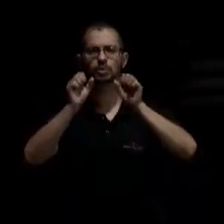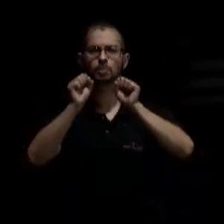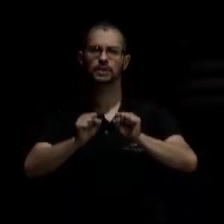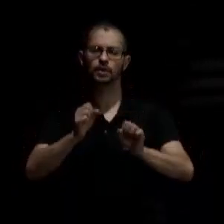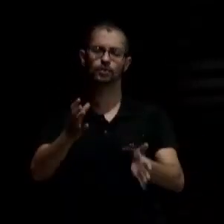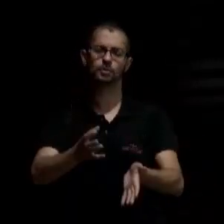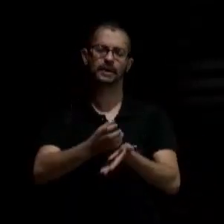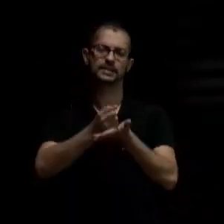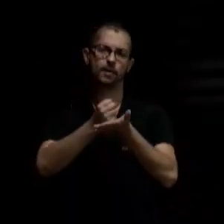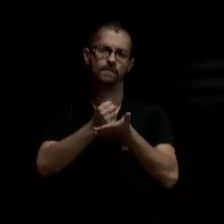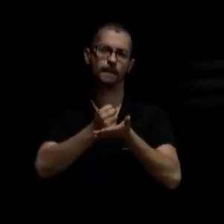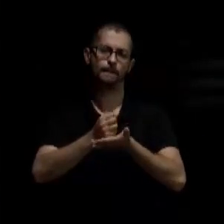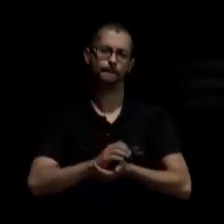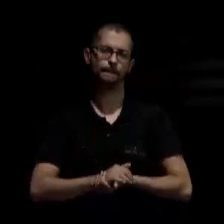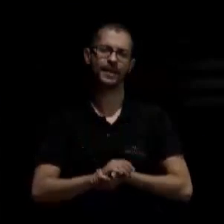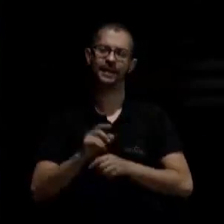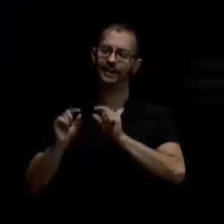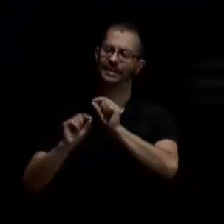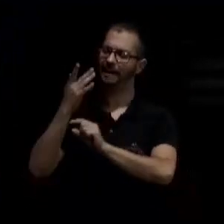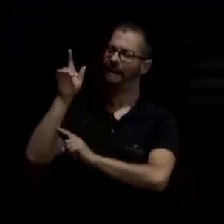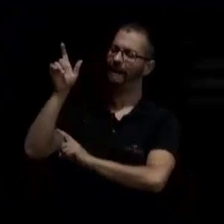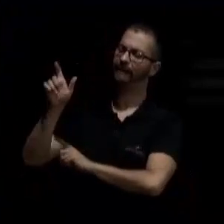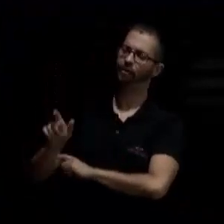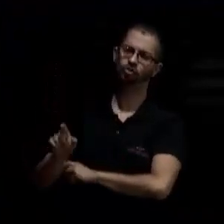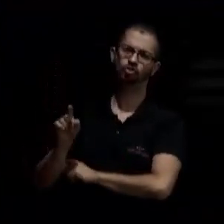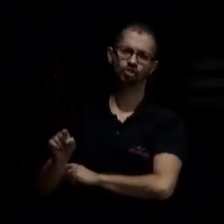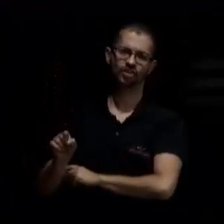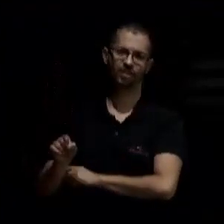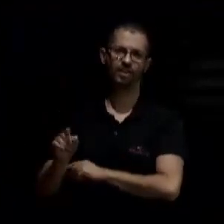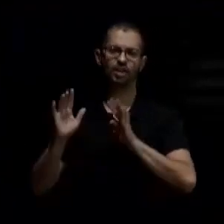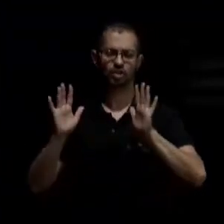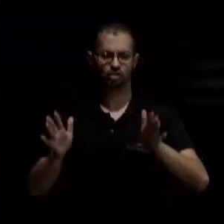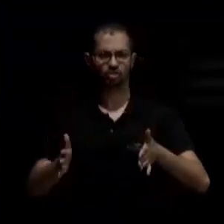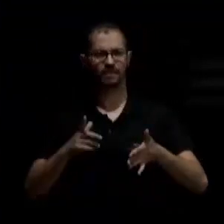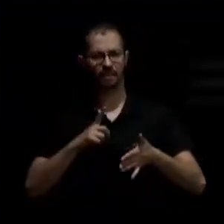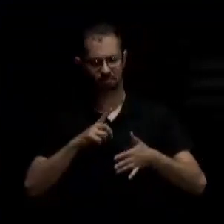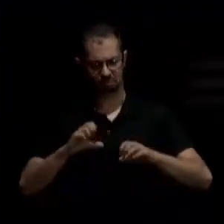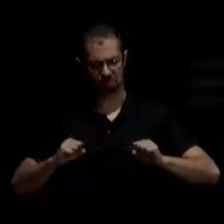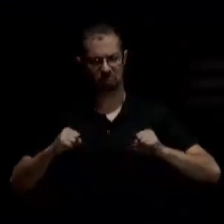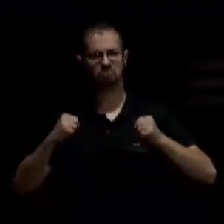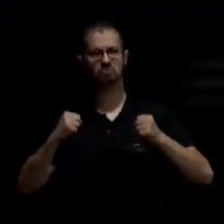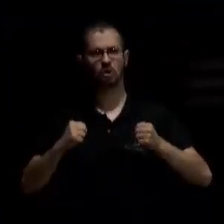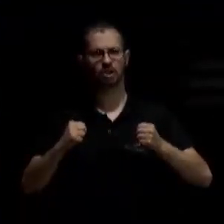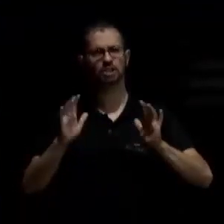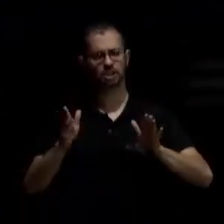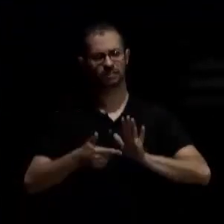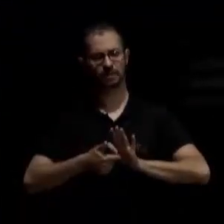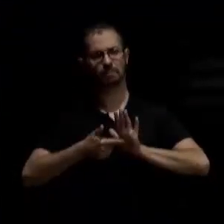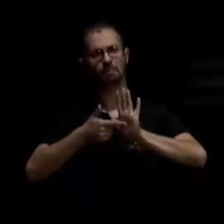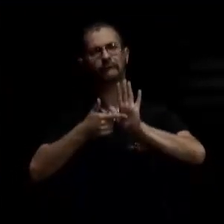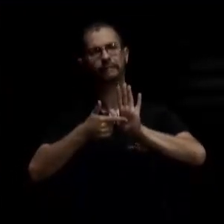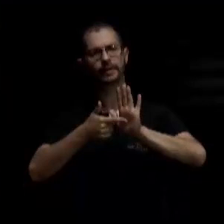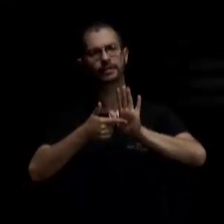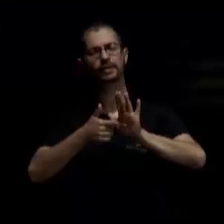salvar. Uau! Quem é este? Que já vem salpicado, que já vem marcado, que